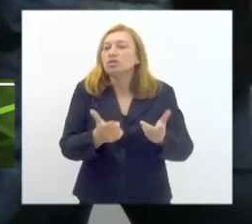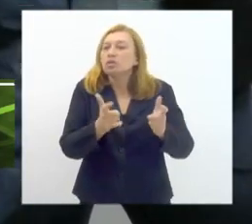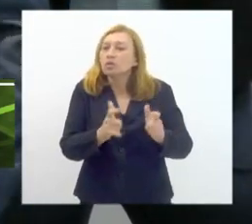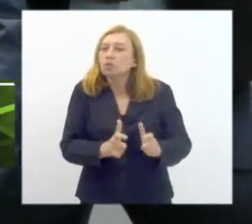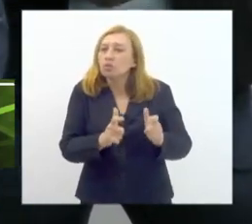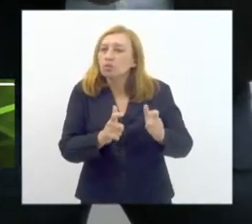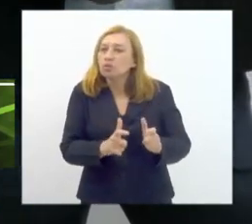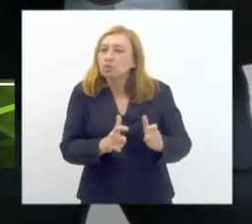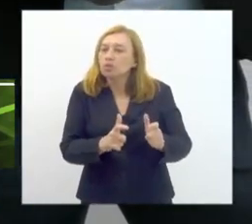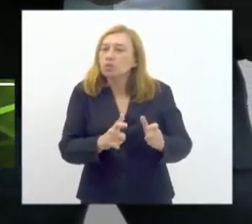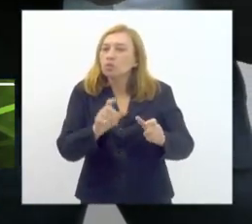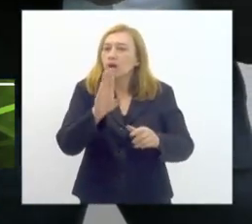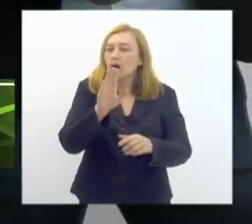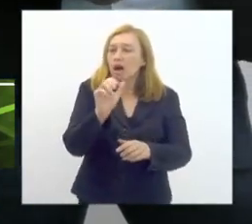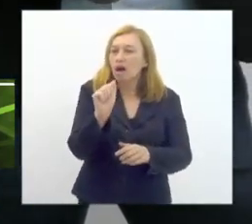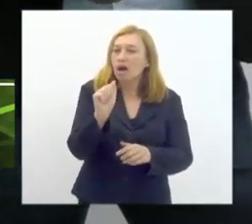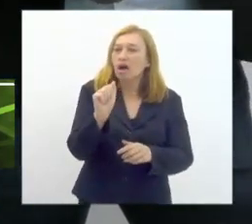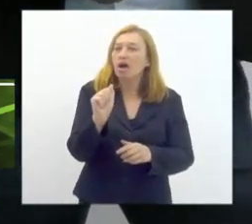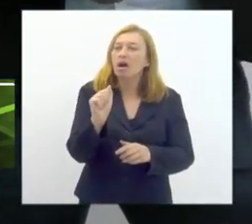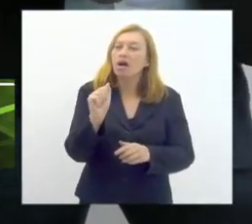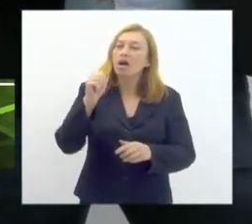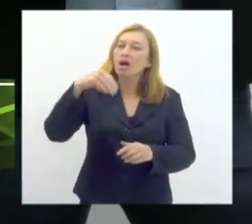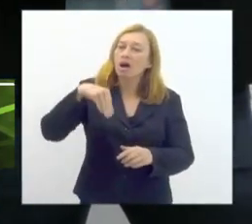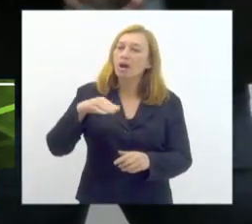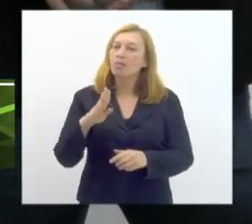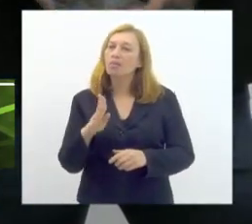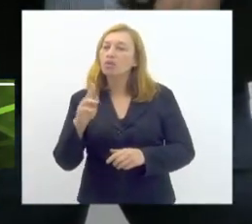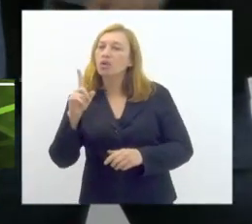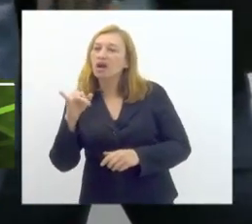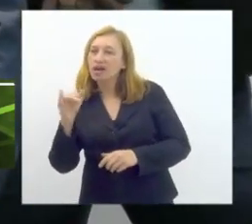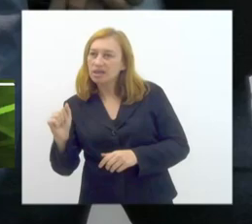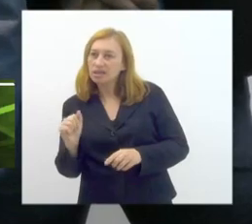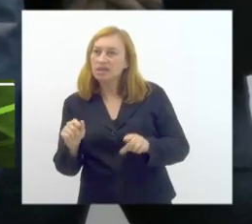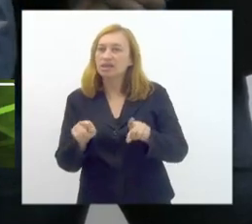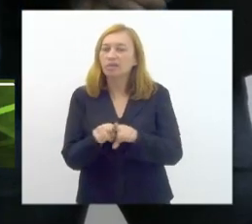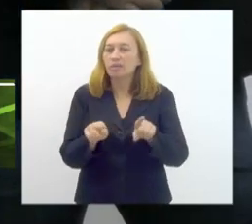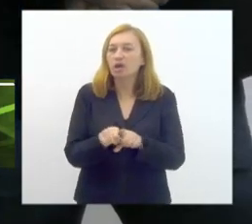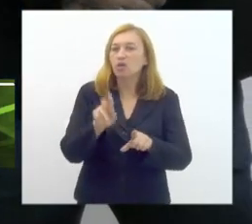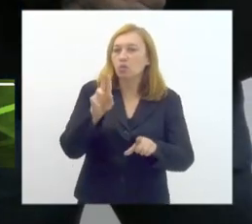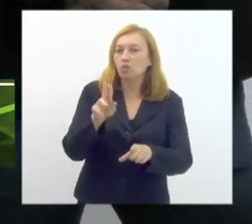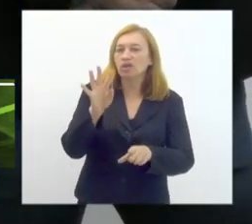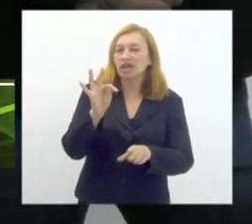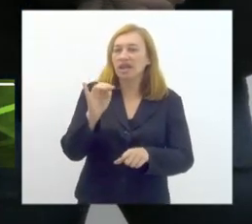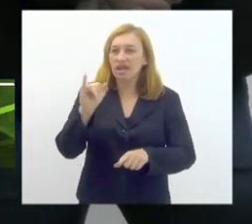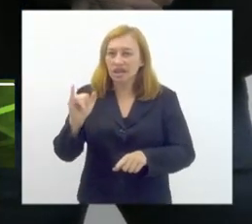locação de ambulâncias e UTIs, inclusive neonatal, e